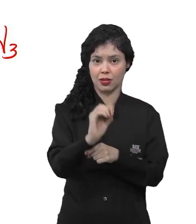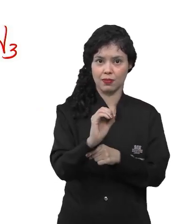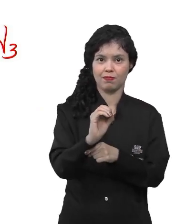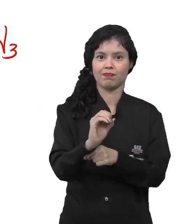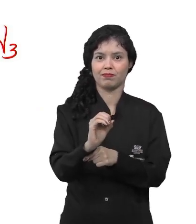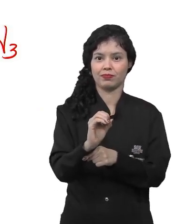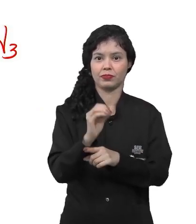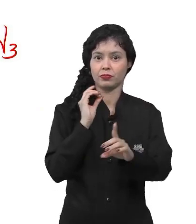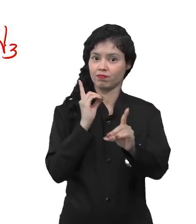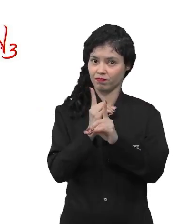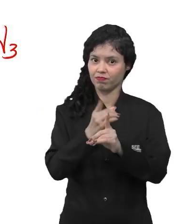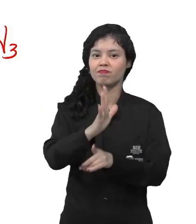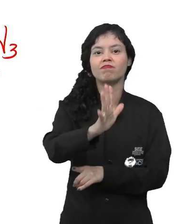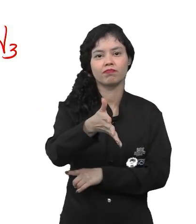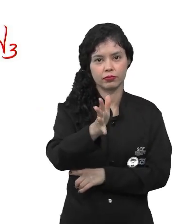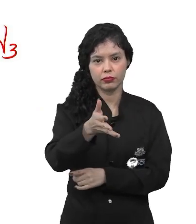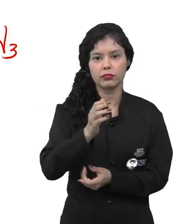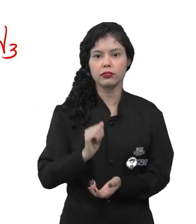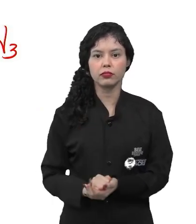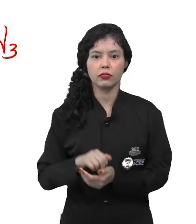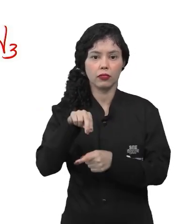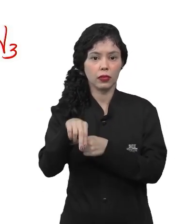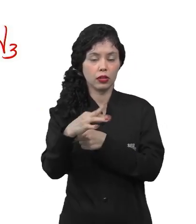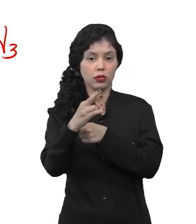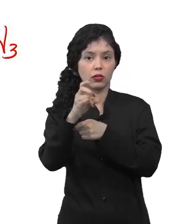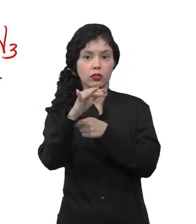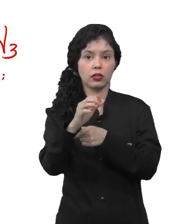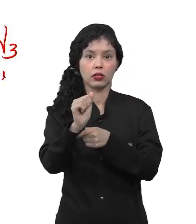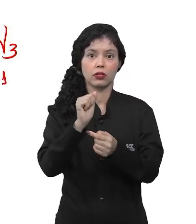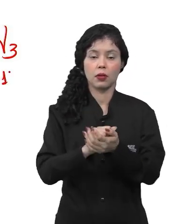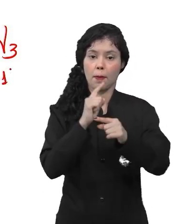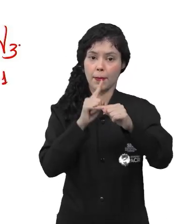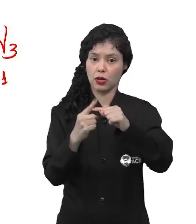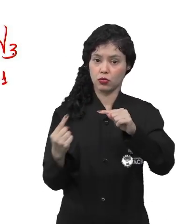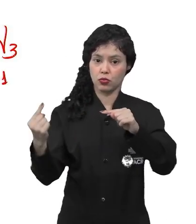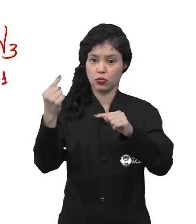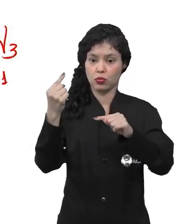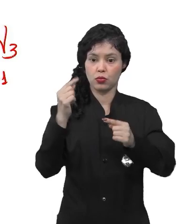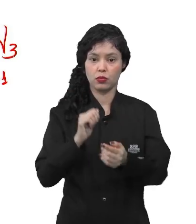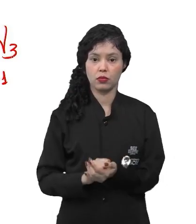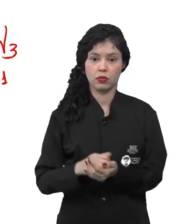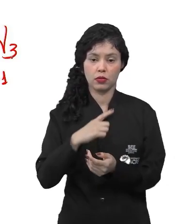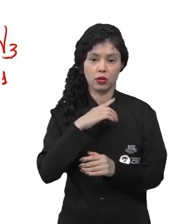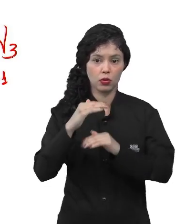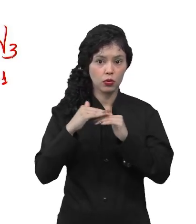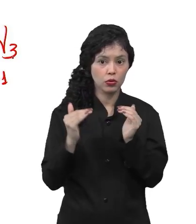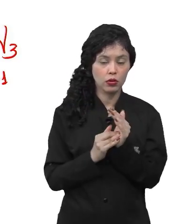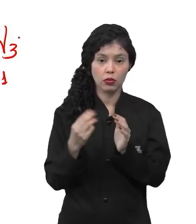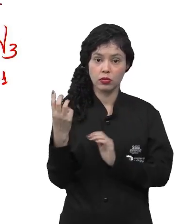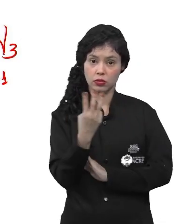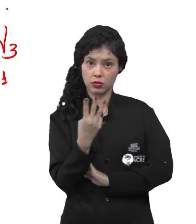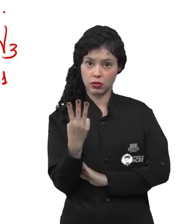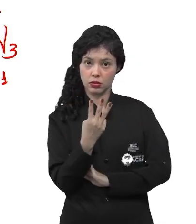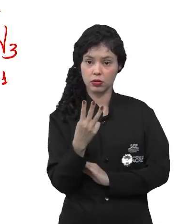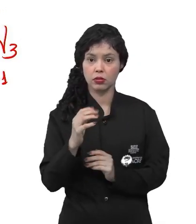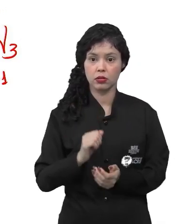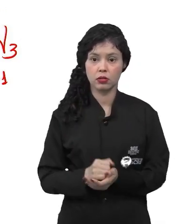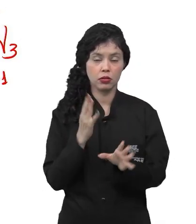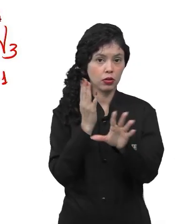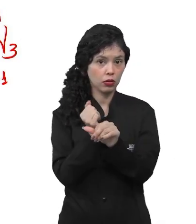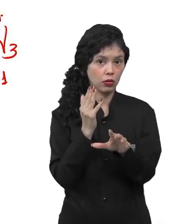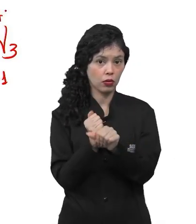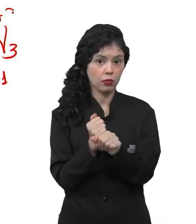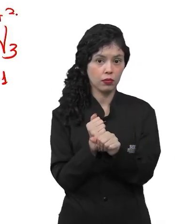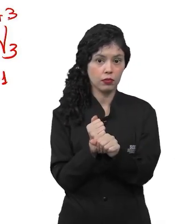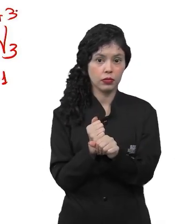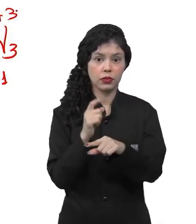Então, já encontrei. Hidrogênio possui carga, né, mais 1. Eu tenho um total de 3. Então, somando isso,